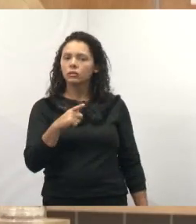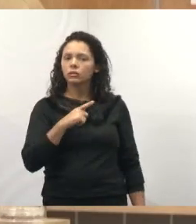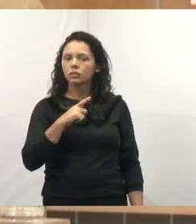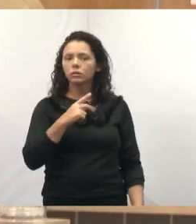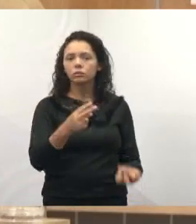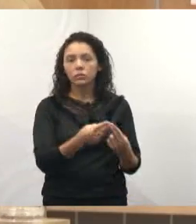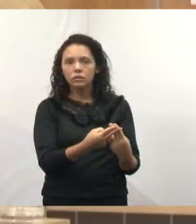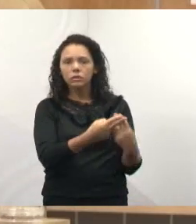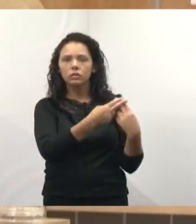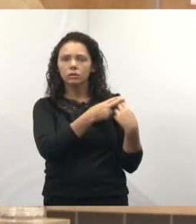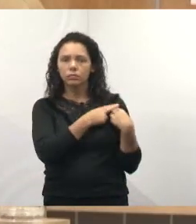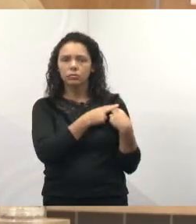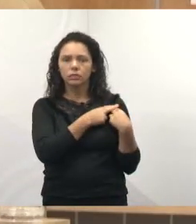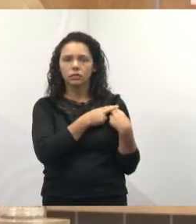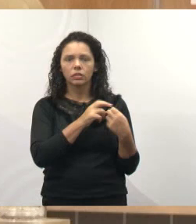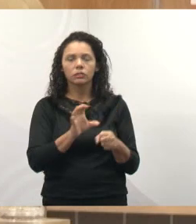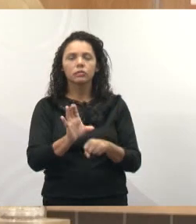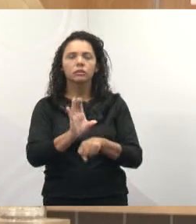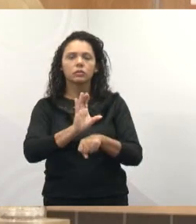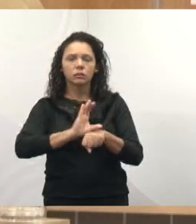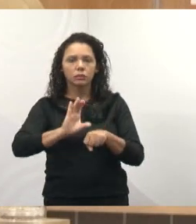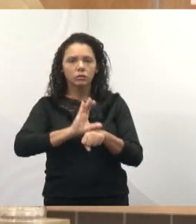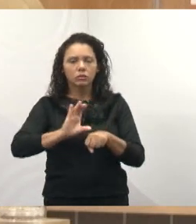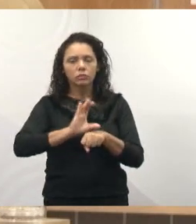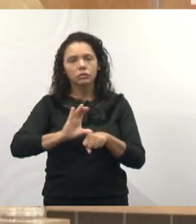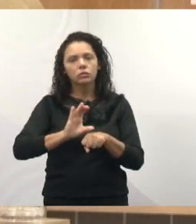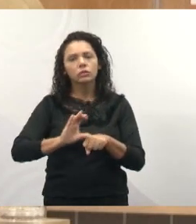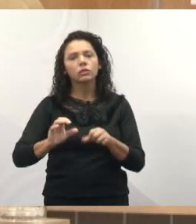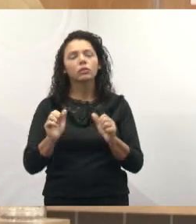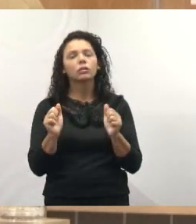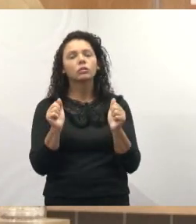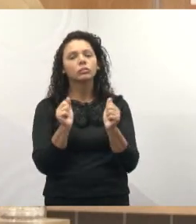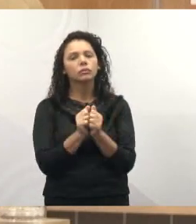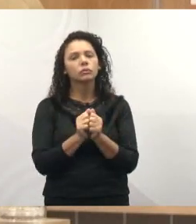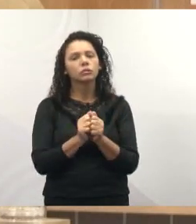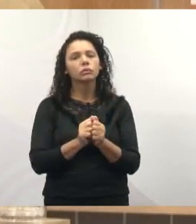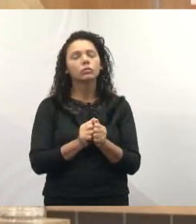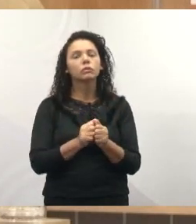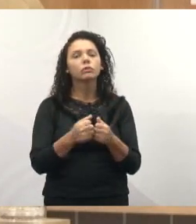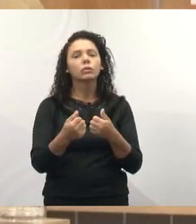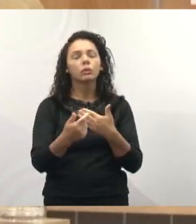obrigação constitucional, atrelada à função